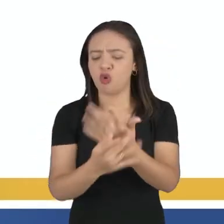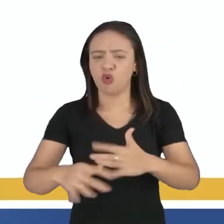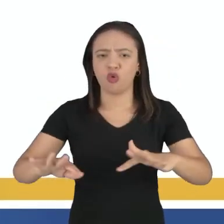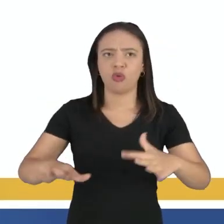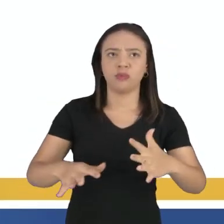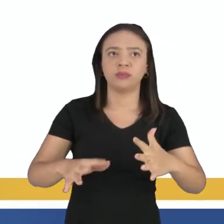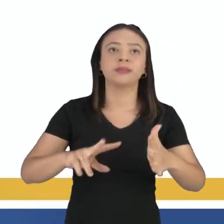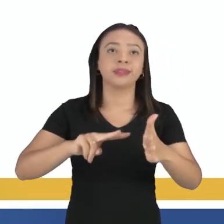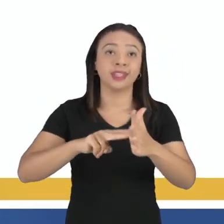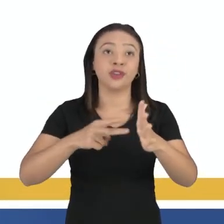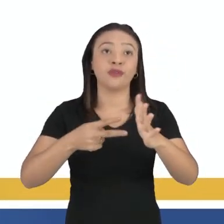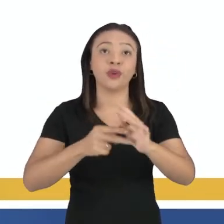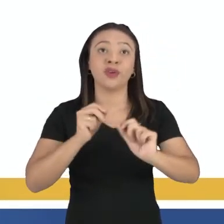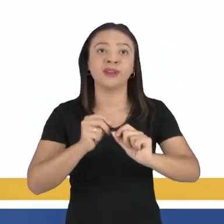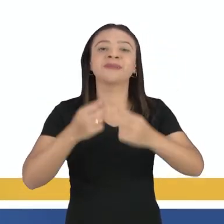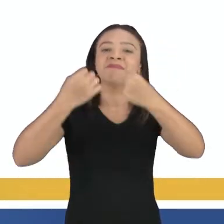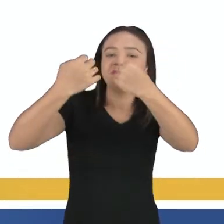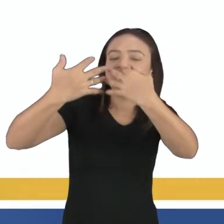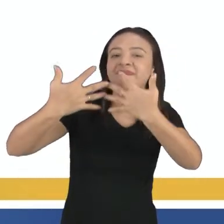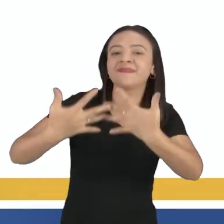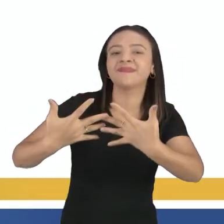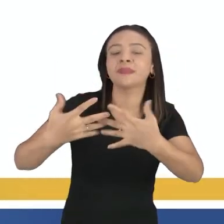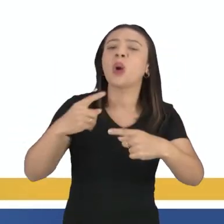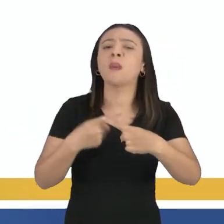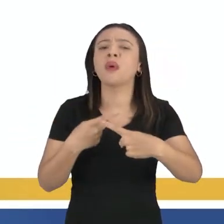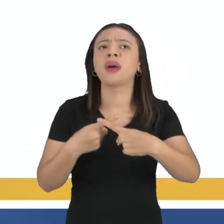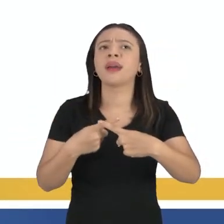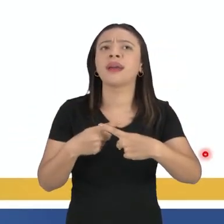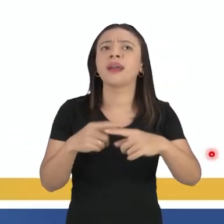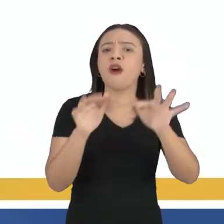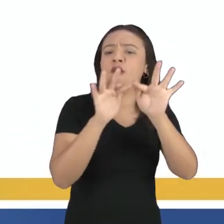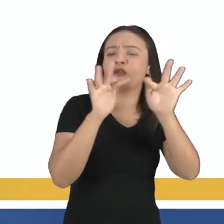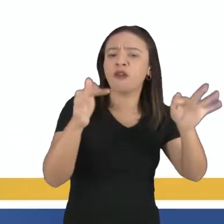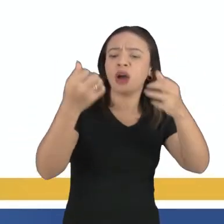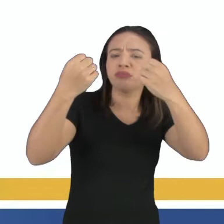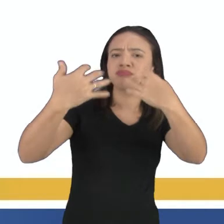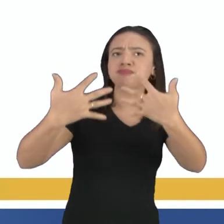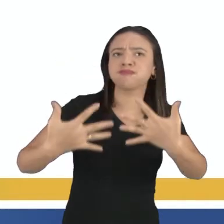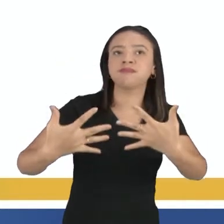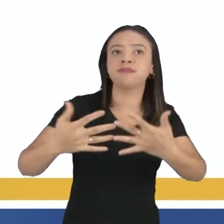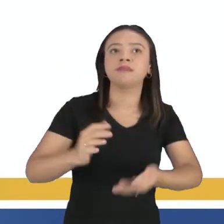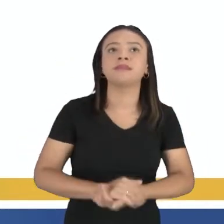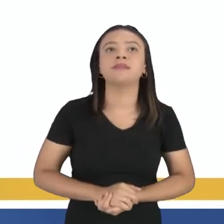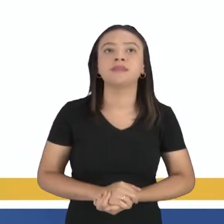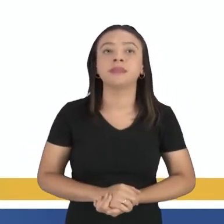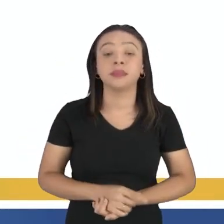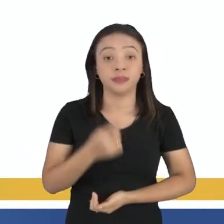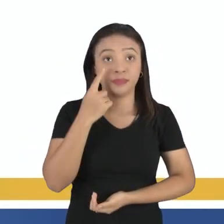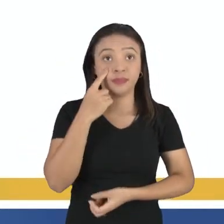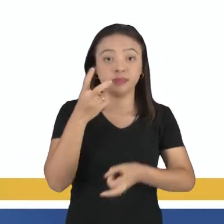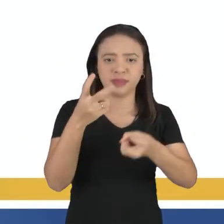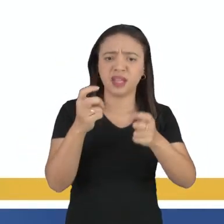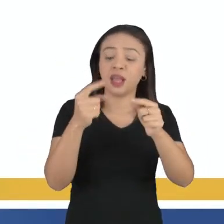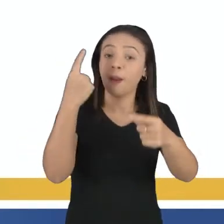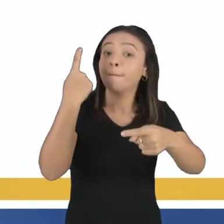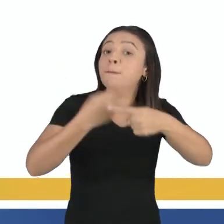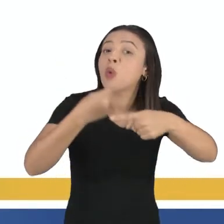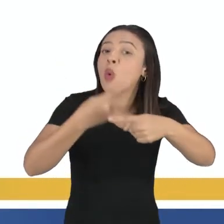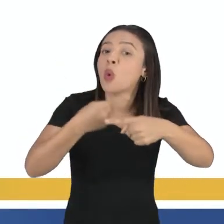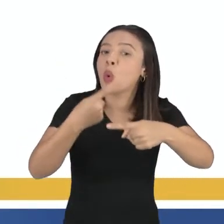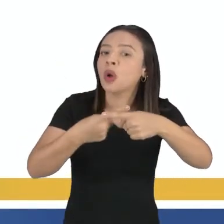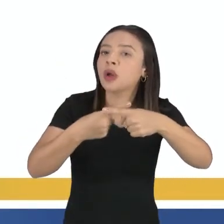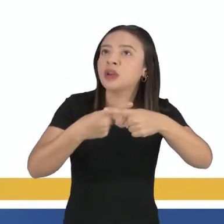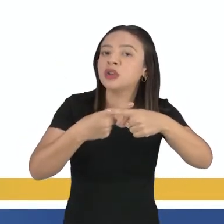coordenada sindética explicativa. Veja o porquê ali, né? Observem aqui, ó. Porquê, esse